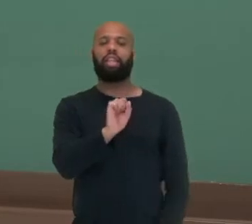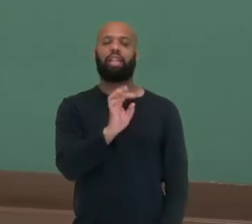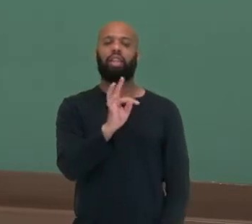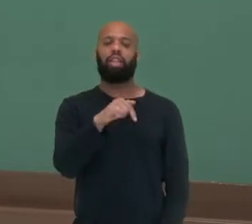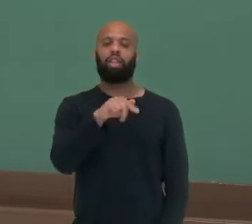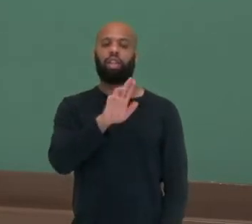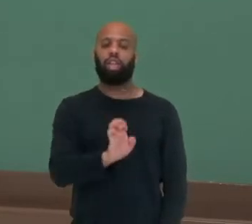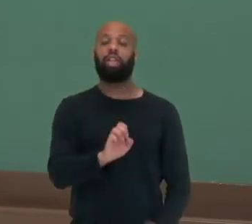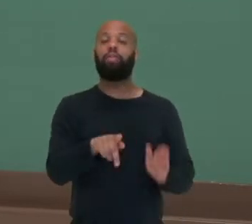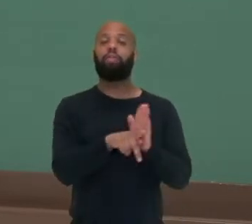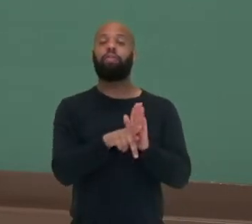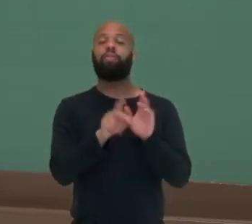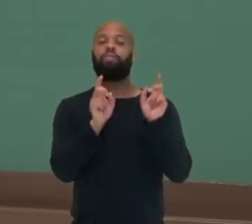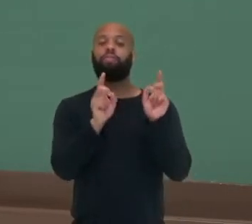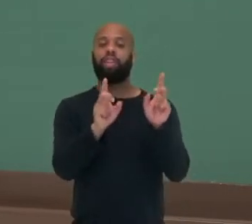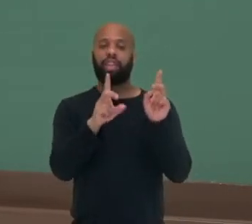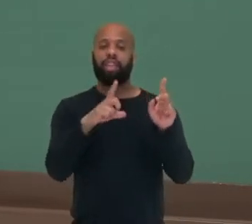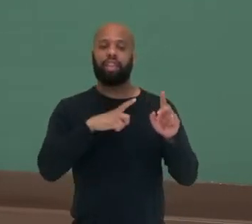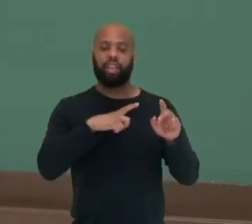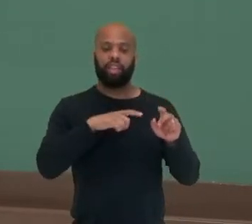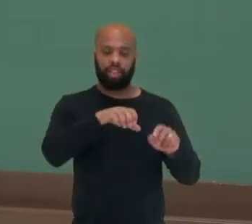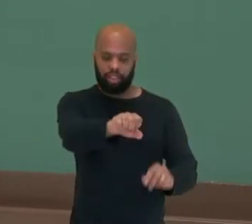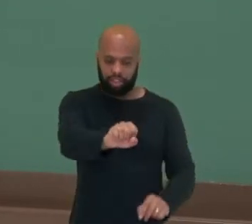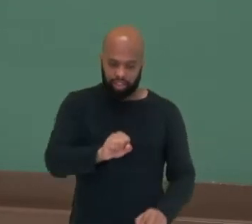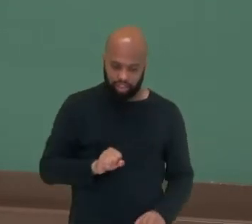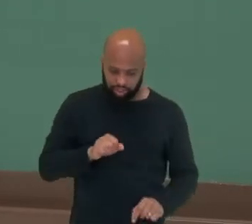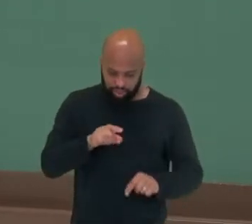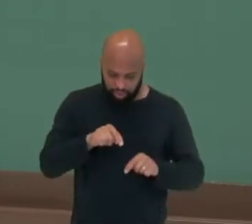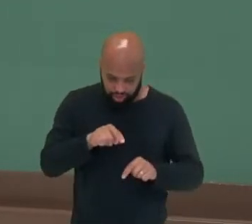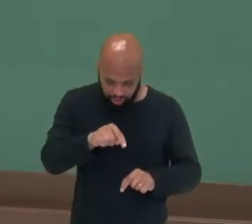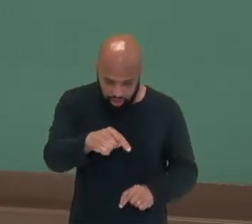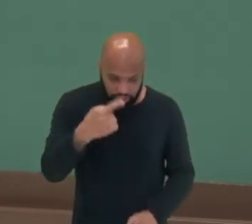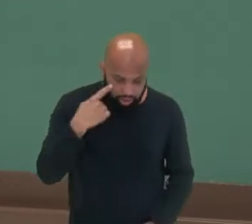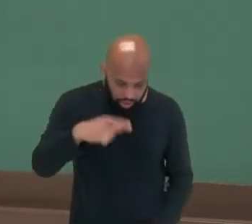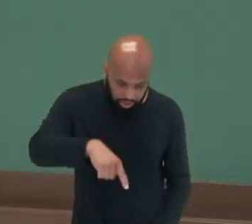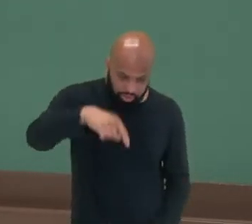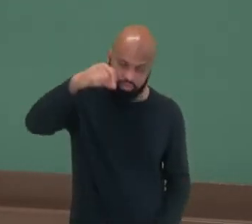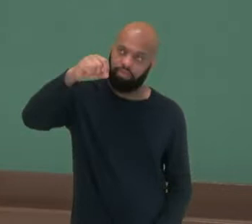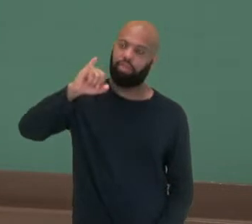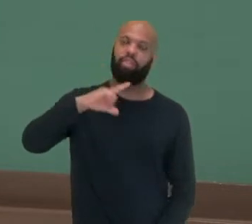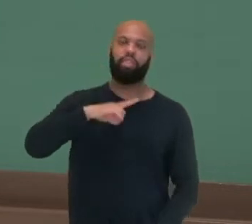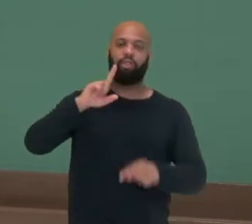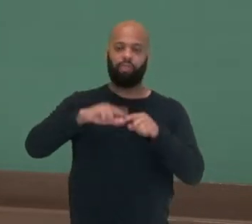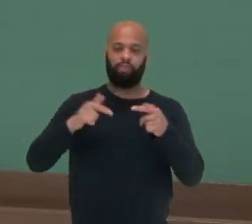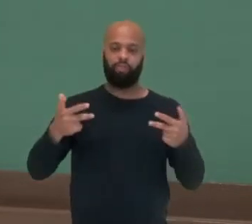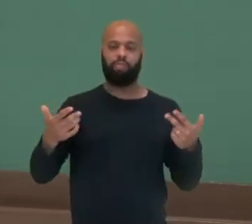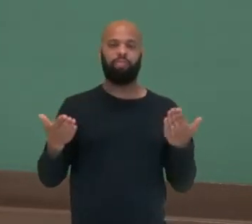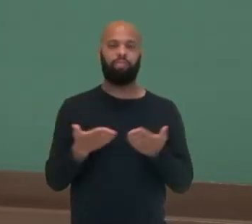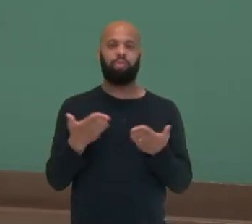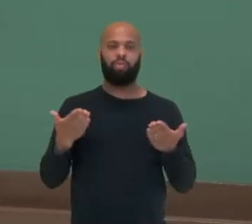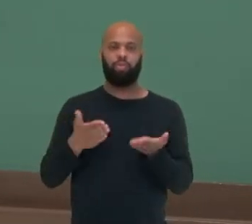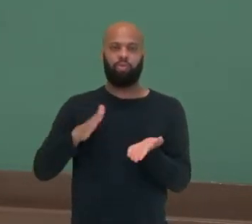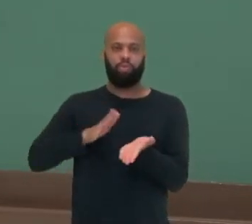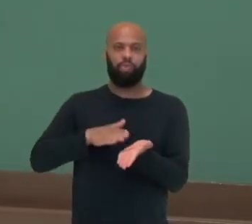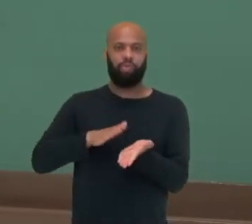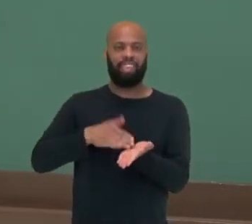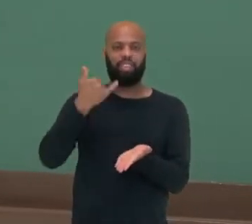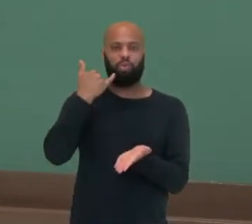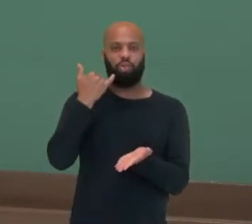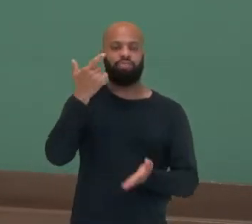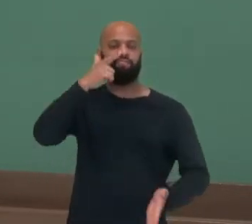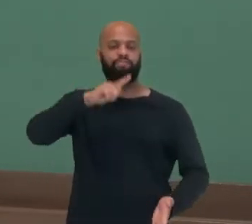recorrer a arquivos e procurar ver se eu tinha aquele produto. Hoje em dia, na palma da mão, você consegue